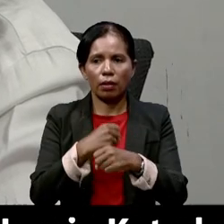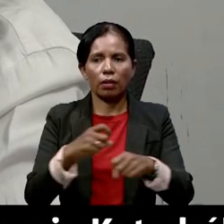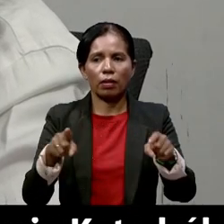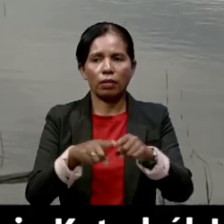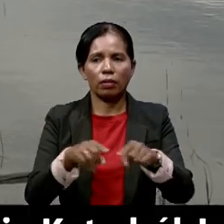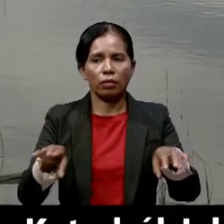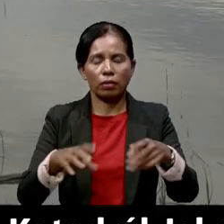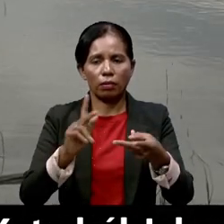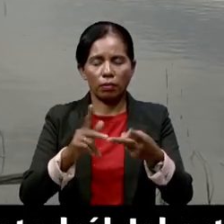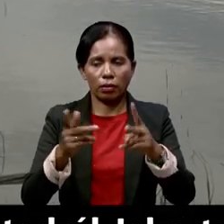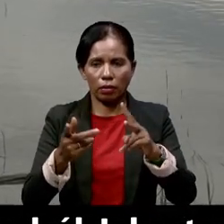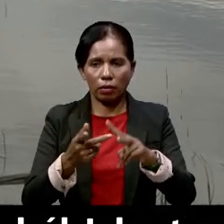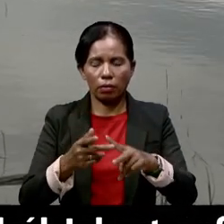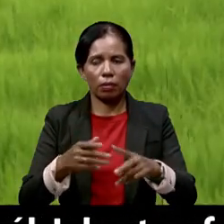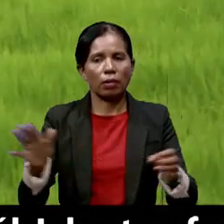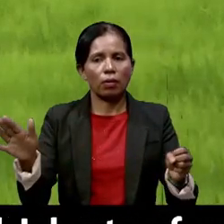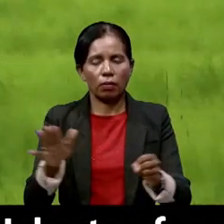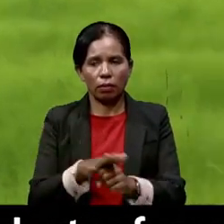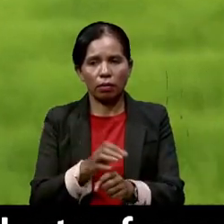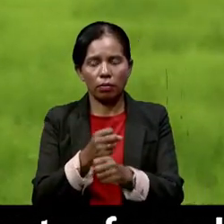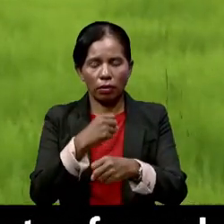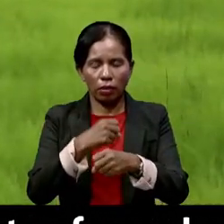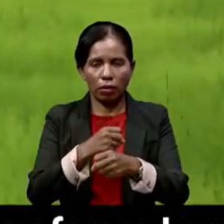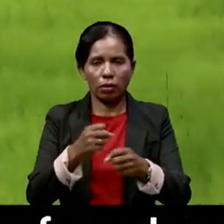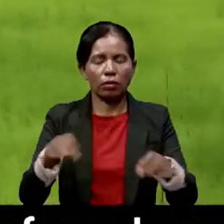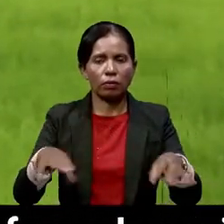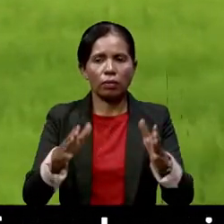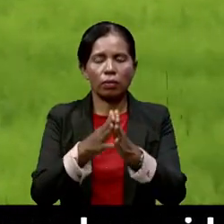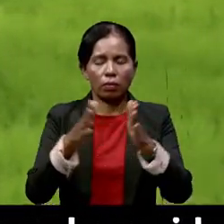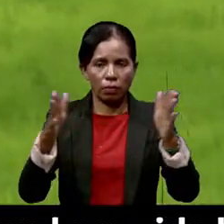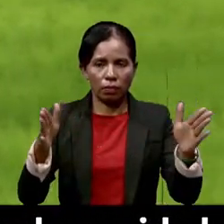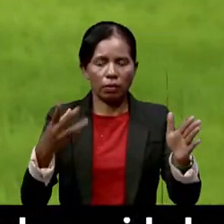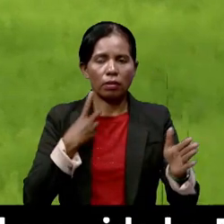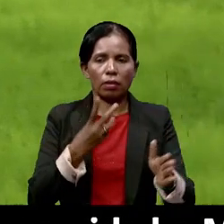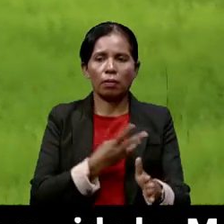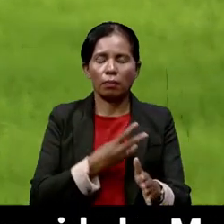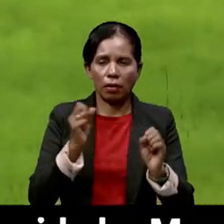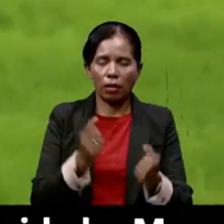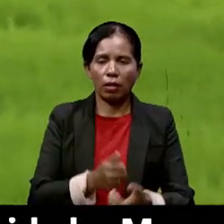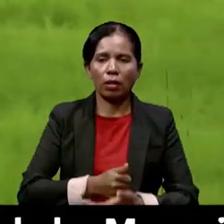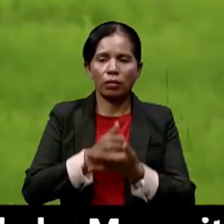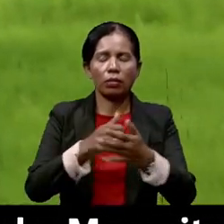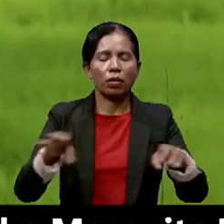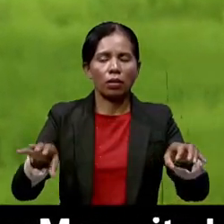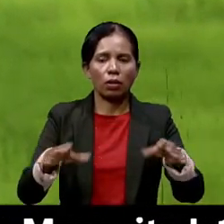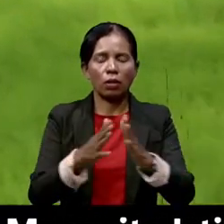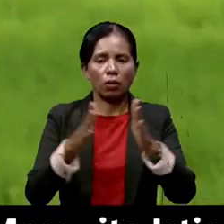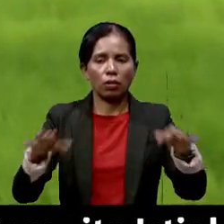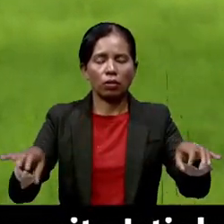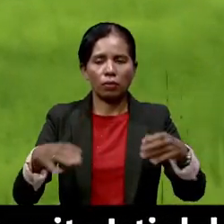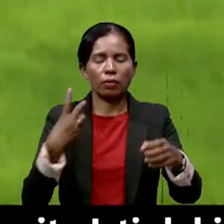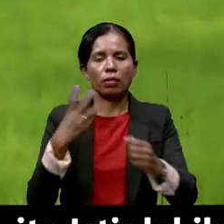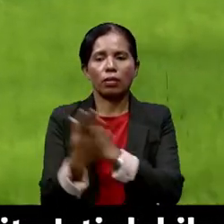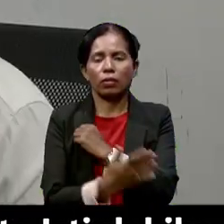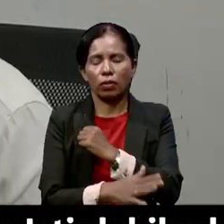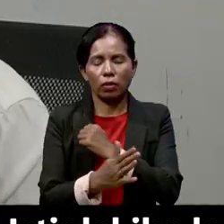serviço, parceria, né, bela que bela completa. No halo investimento de que pode livro, para ir bela ajuda, e da loca campo serviço, vai ter jovem sira, vai ter